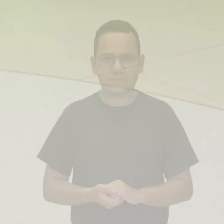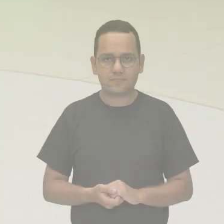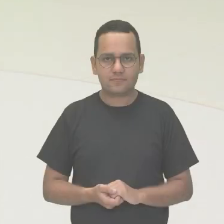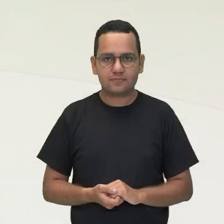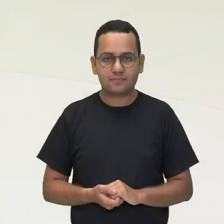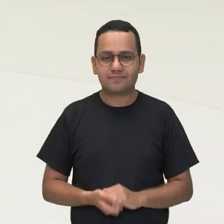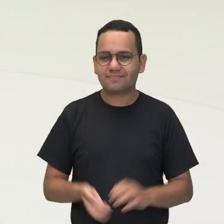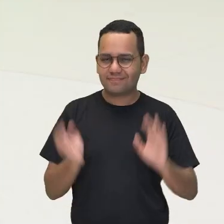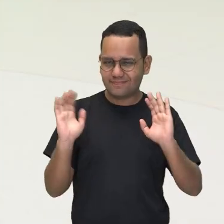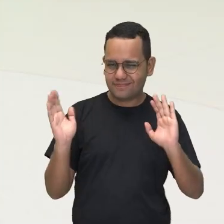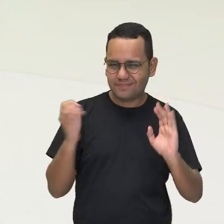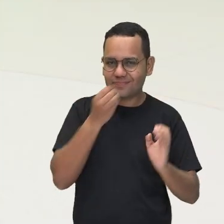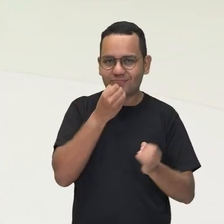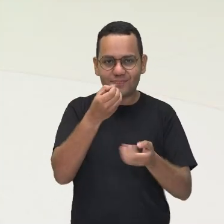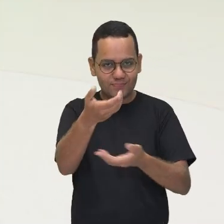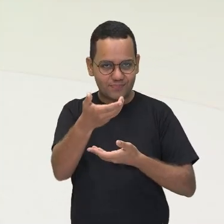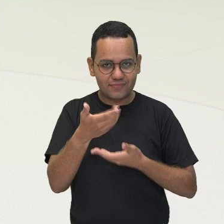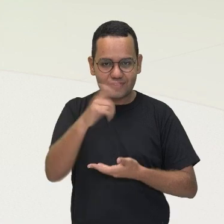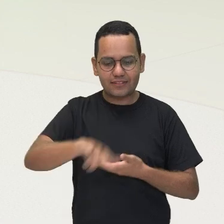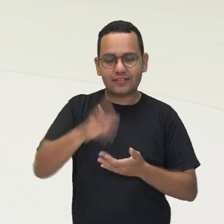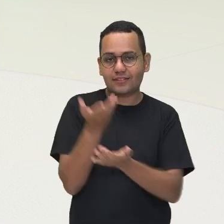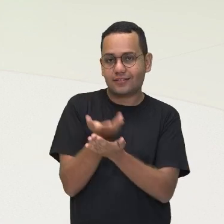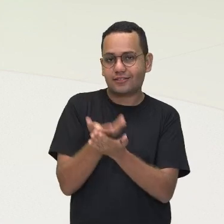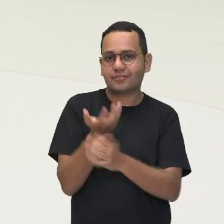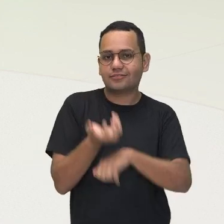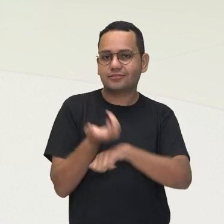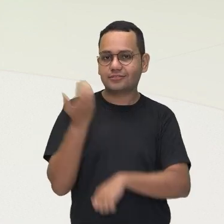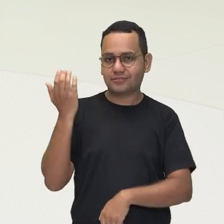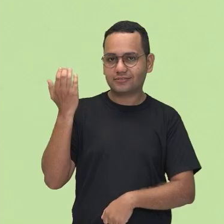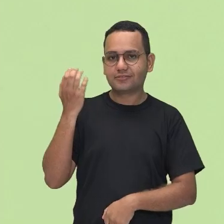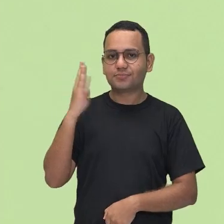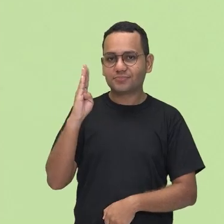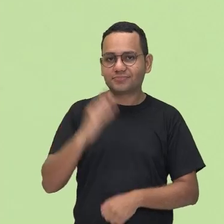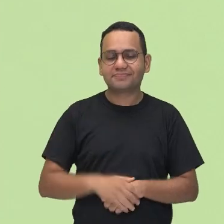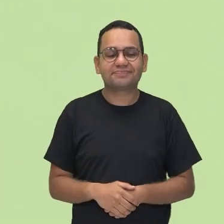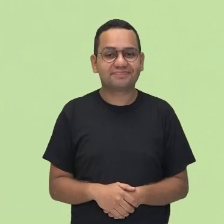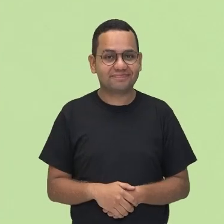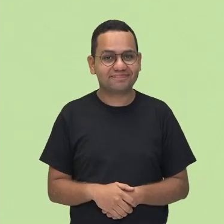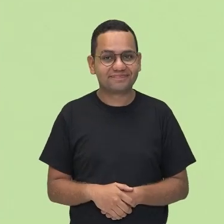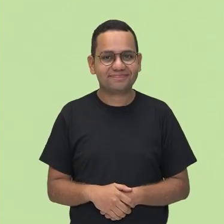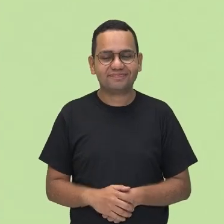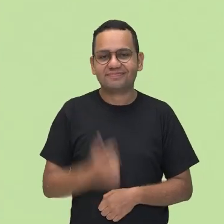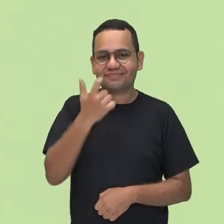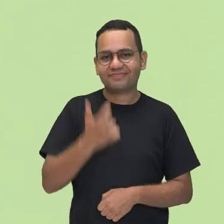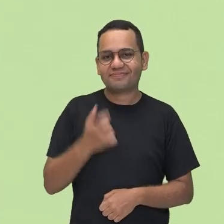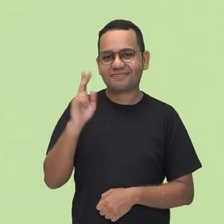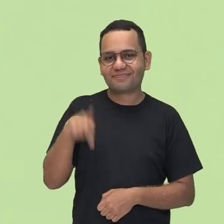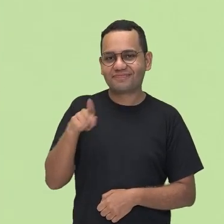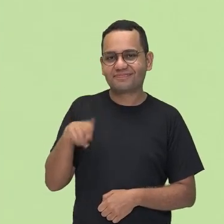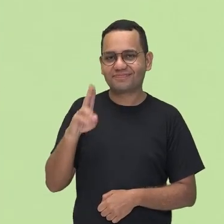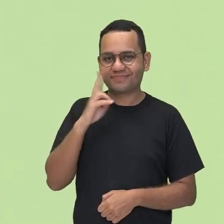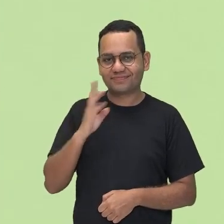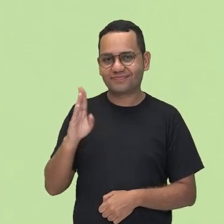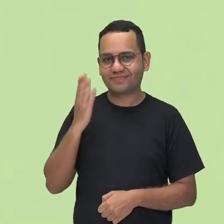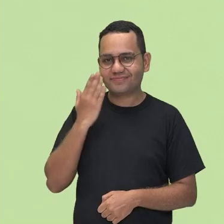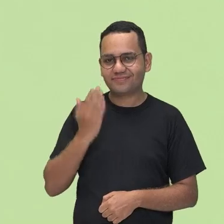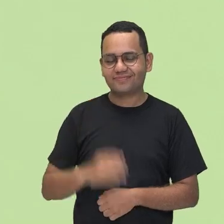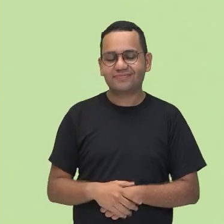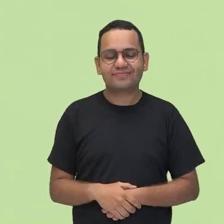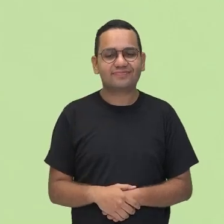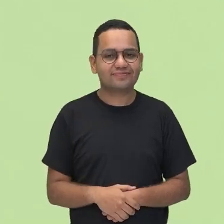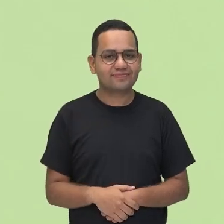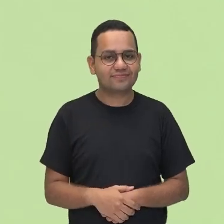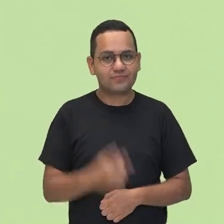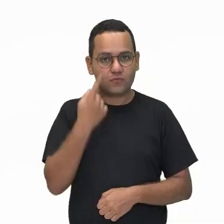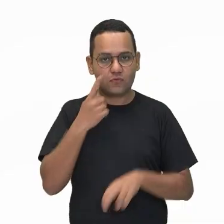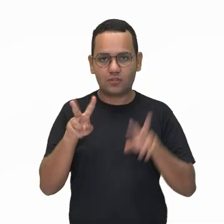Olá, sejam bem-vindos aí para a nossa aula de Biologia. Eu sou o professor Daison Jardim e vamos ver aí o que temos na